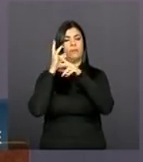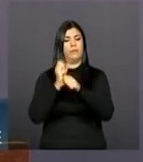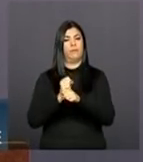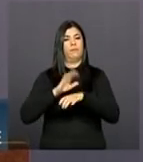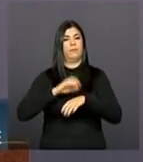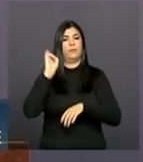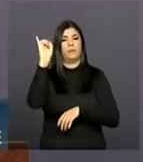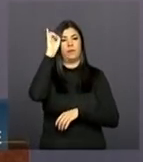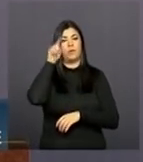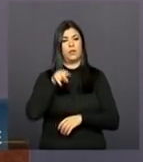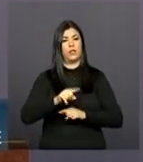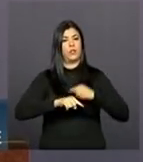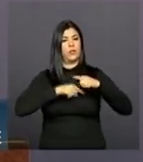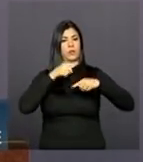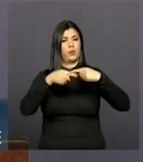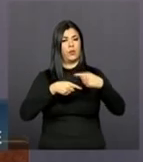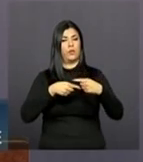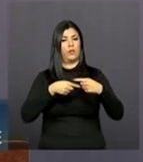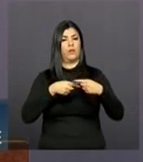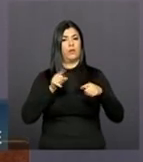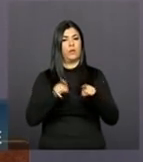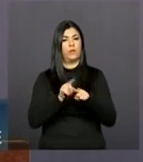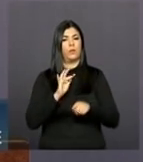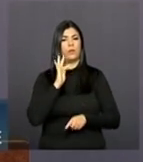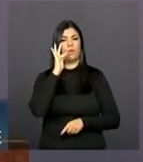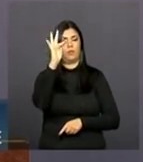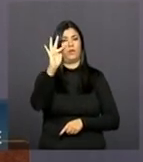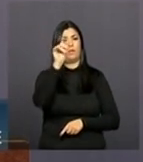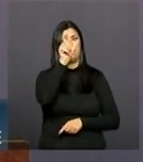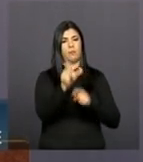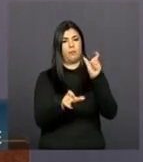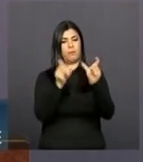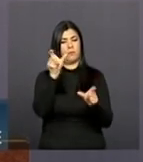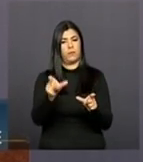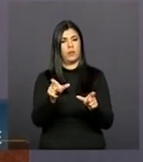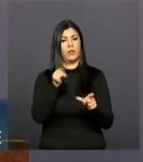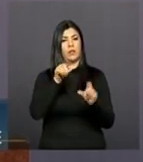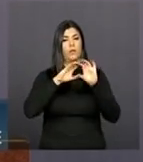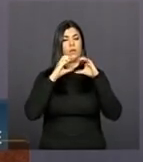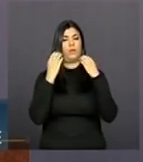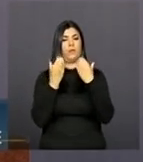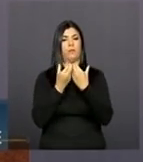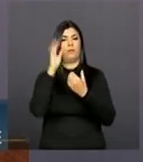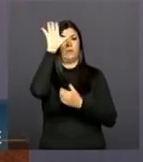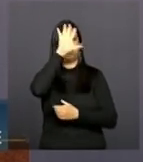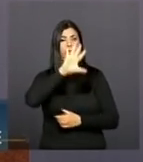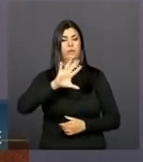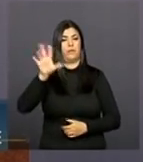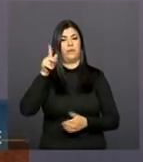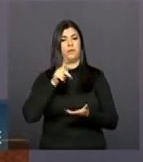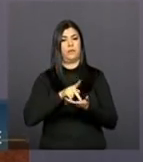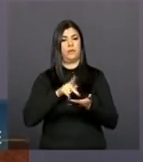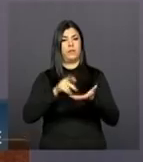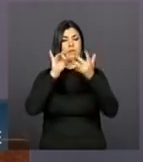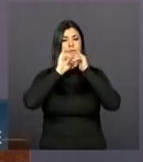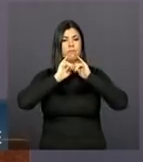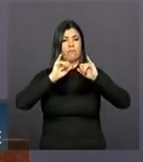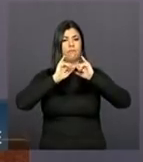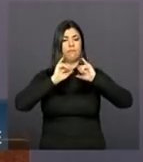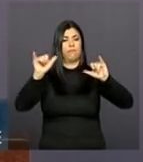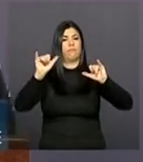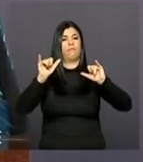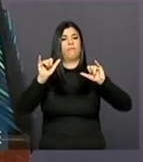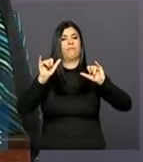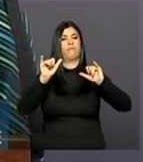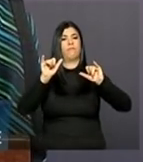sobretudo a essas gerações e as gerações futuras que a comissão nacional da verdade presta o inestimável serviço